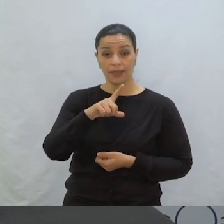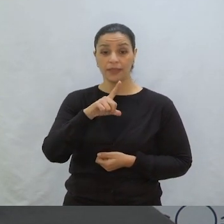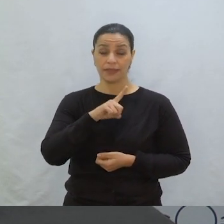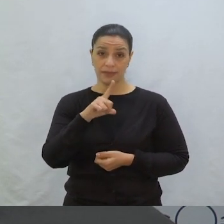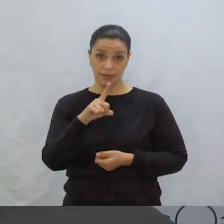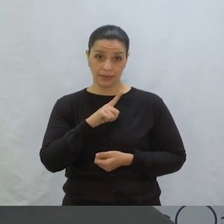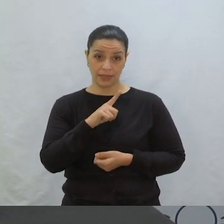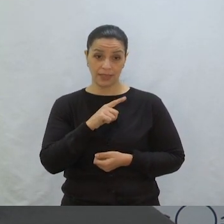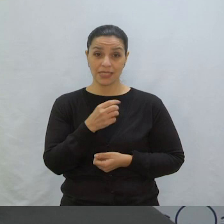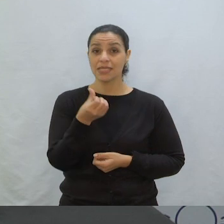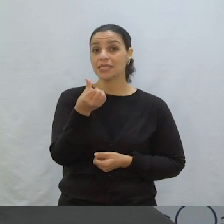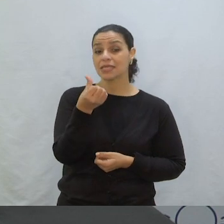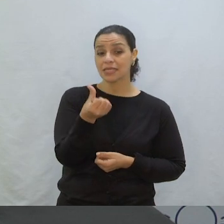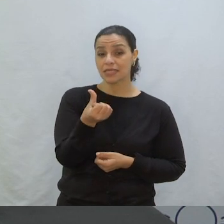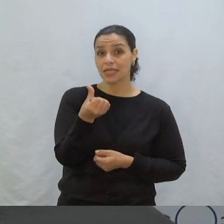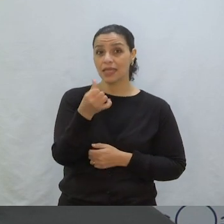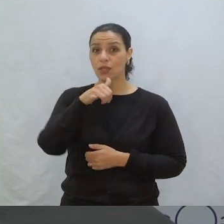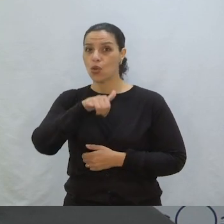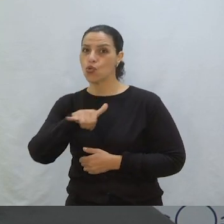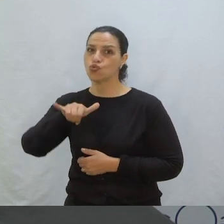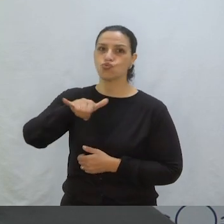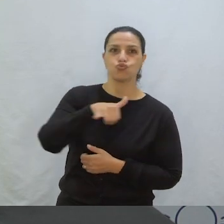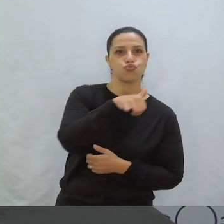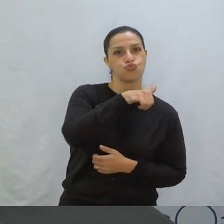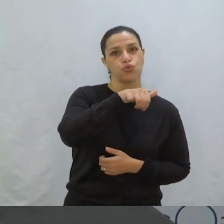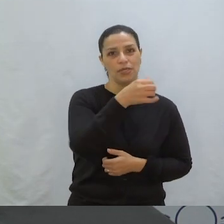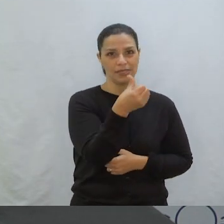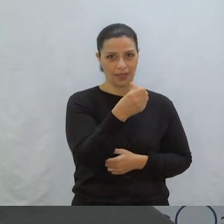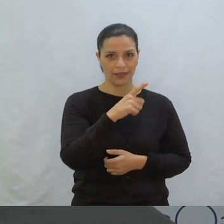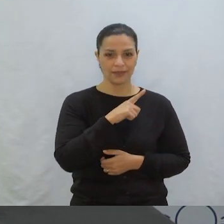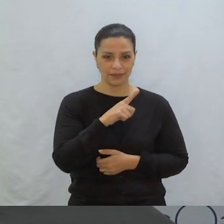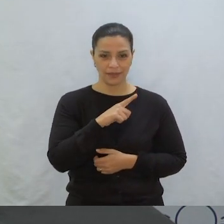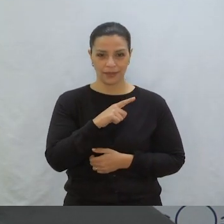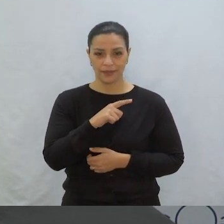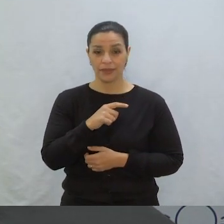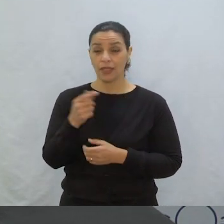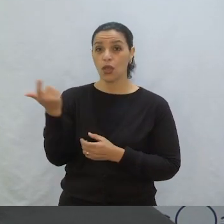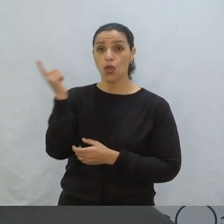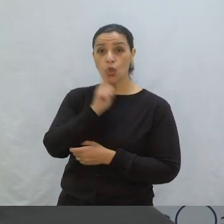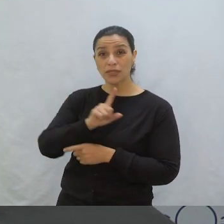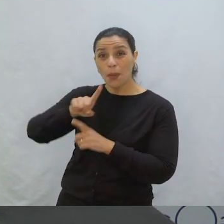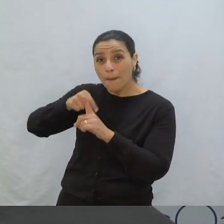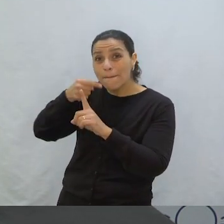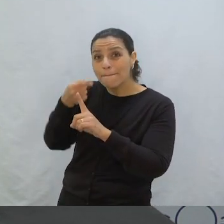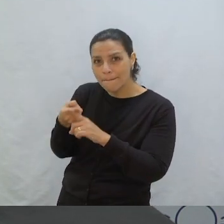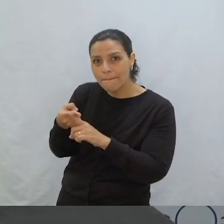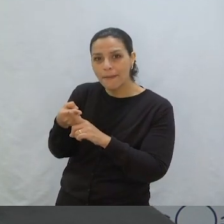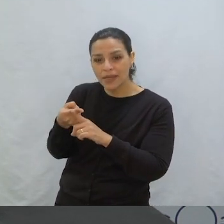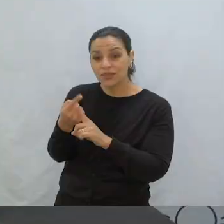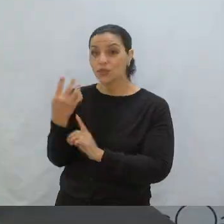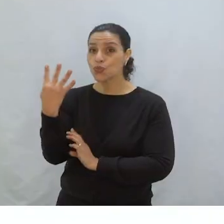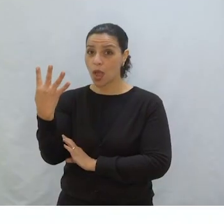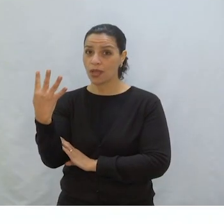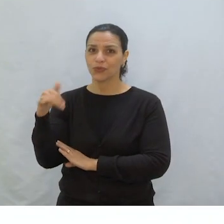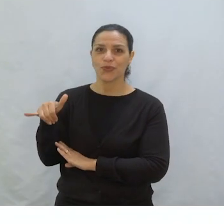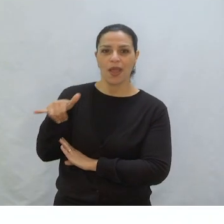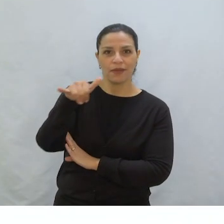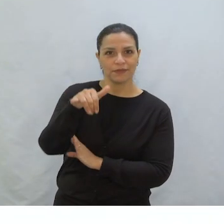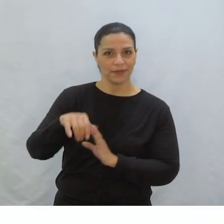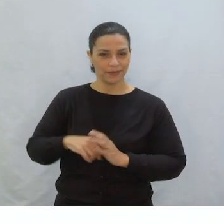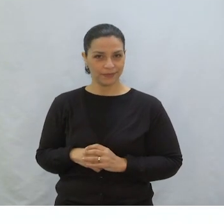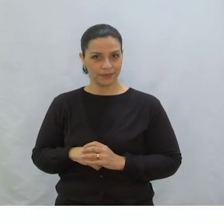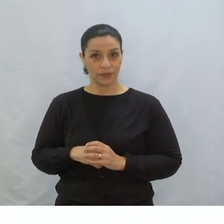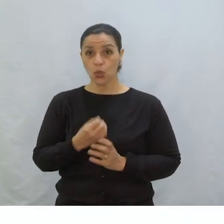Max tem 6 aviões e ganhou mais